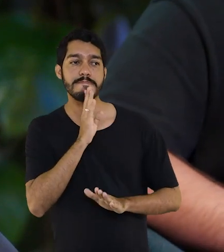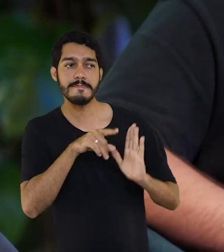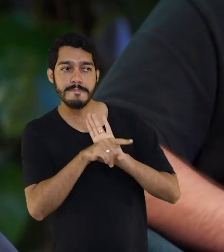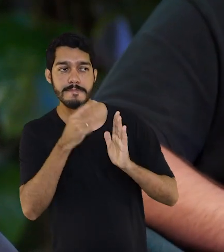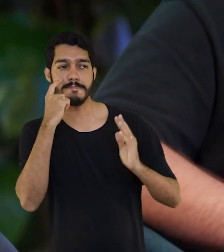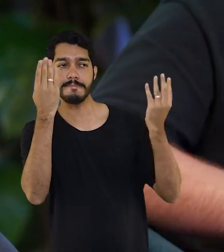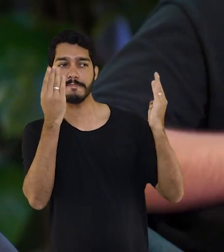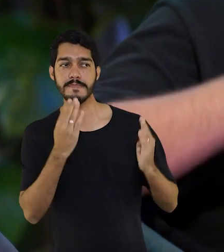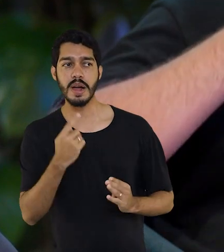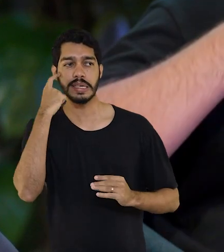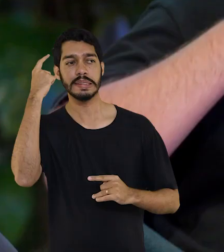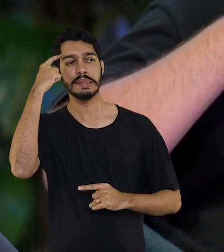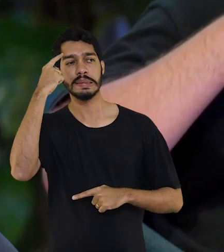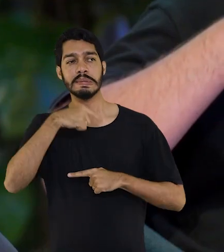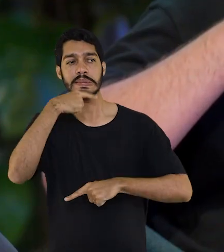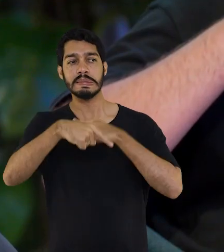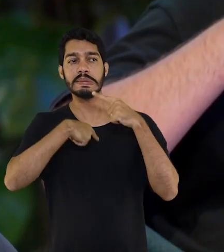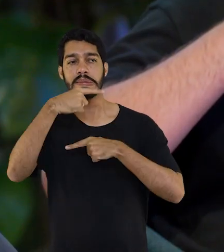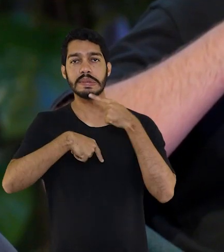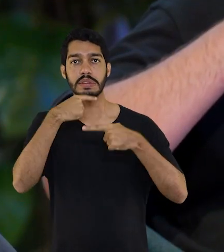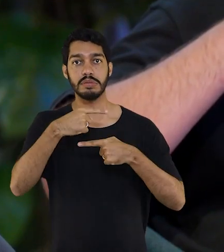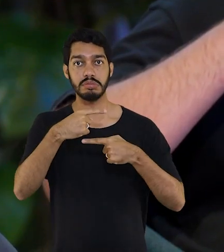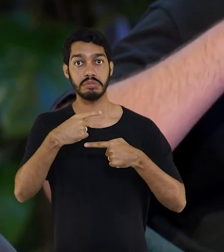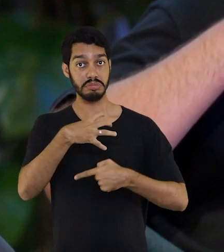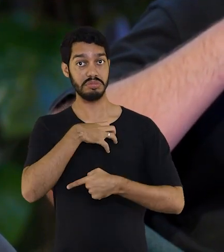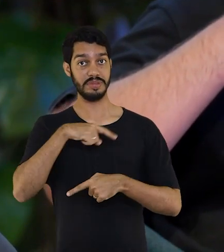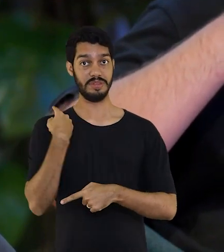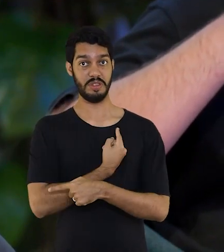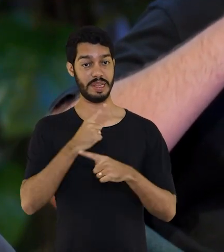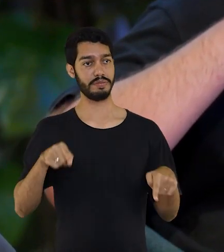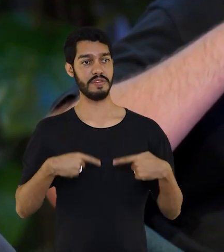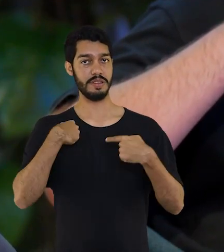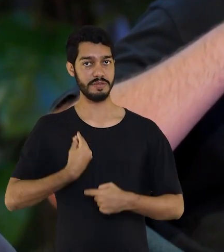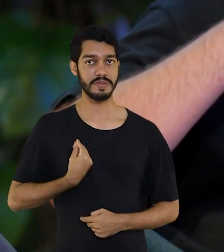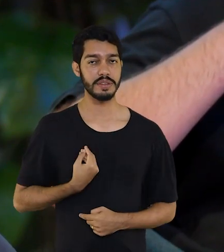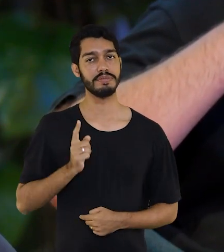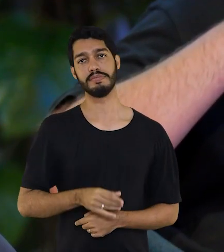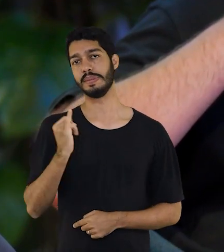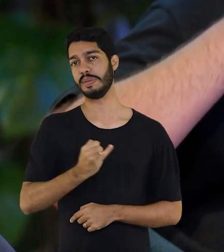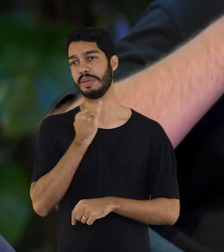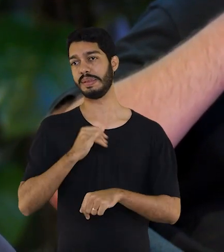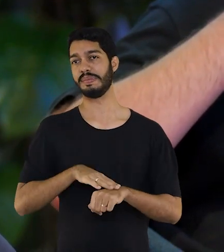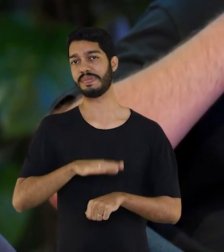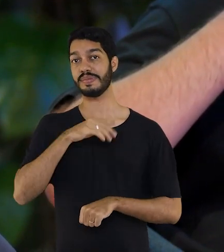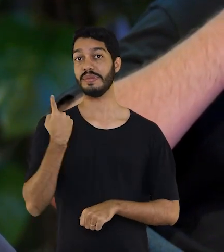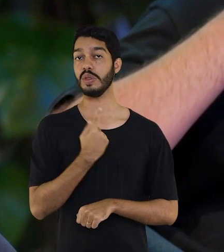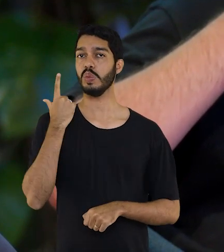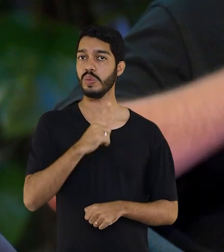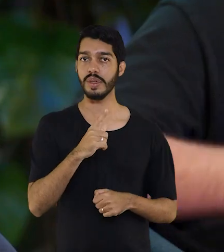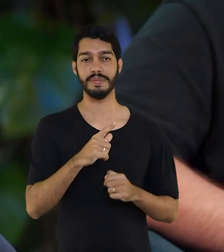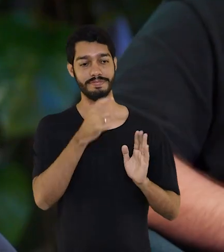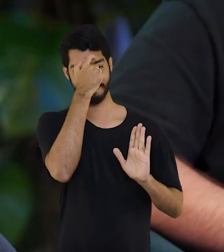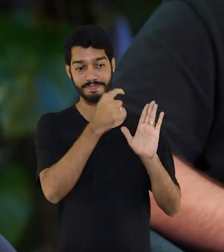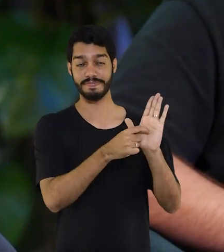e a análise crítica, o pensamento crítico daquilo que nós enxergamos com os desafios da nossa vida é o diferencial para